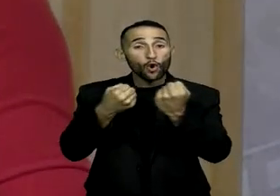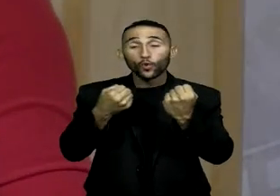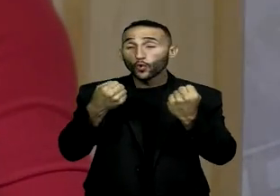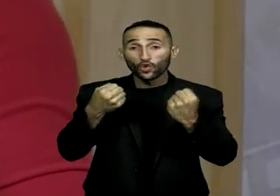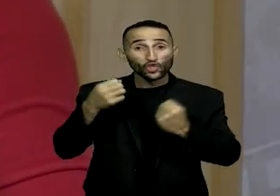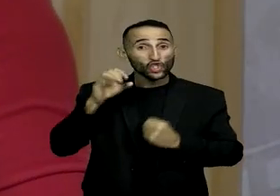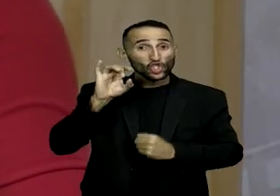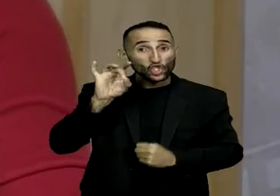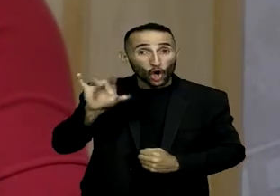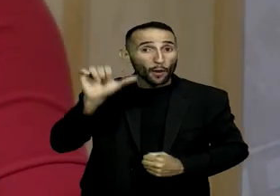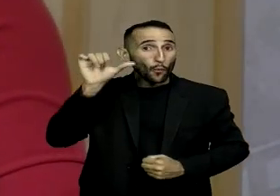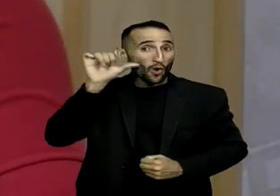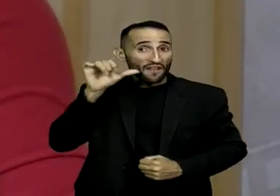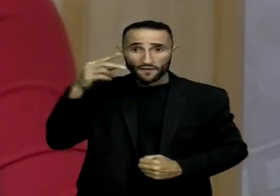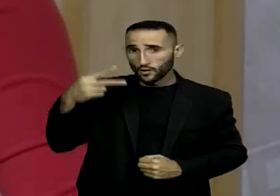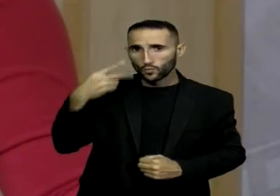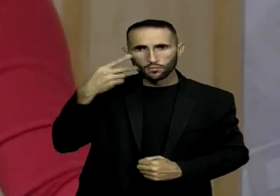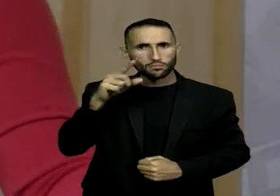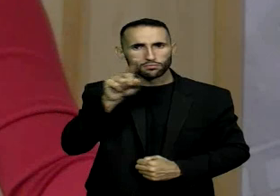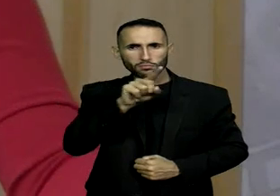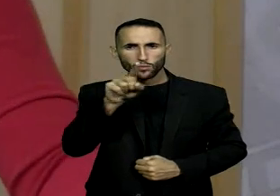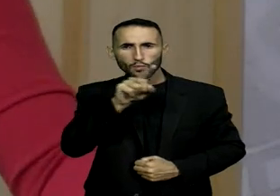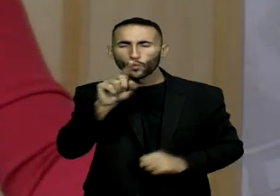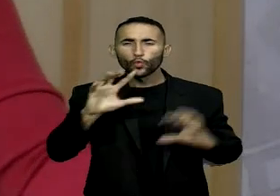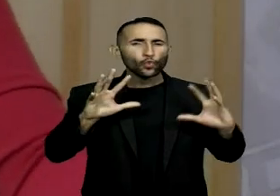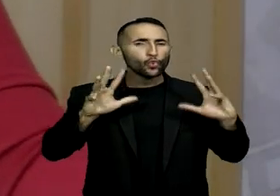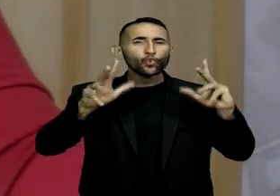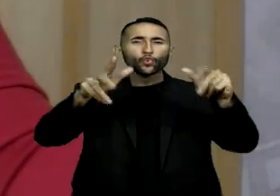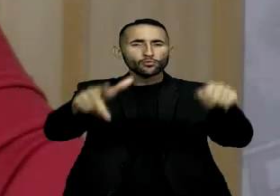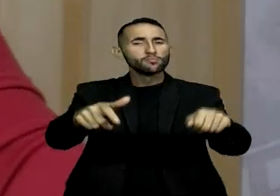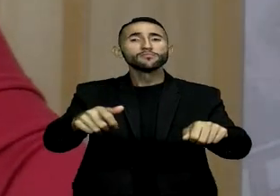os vereadores dessa casa. É muito triste.